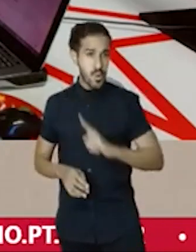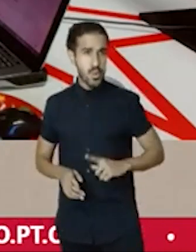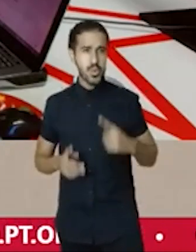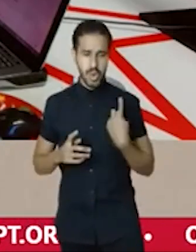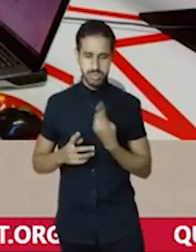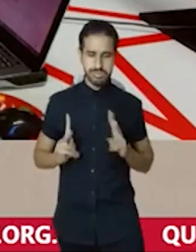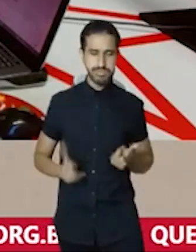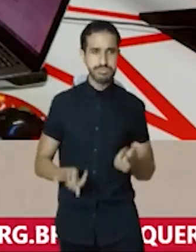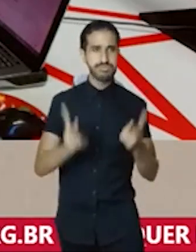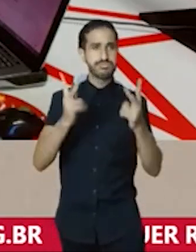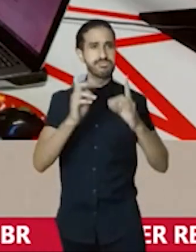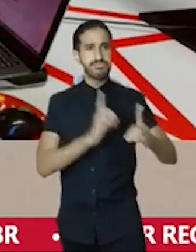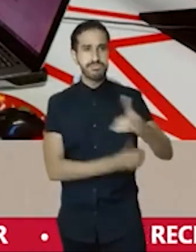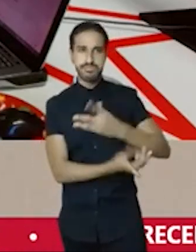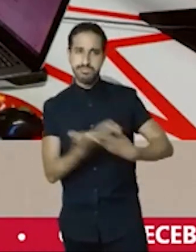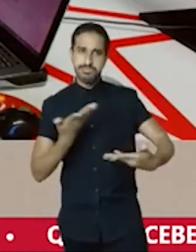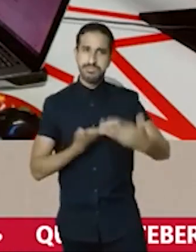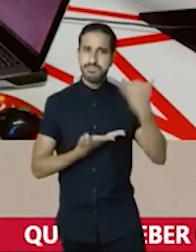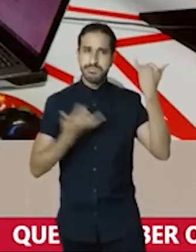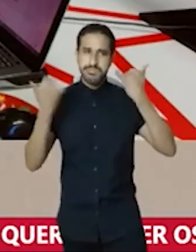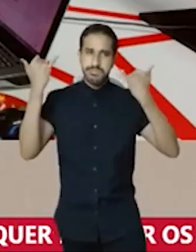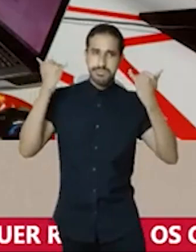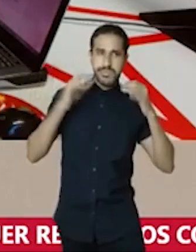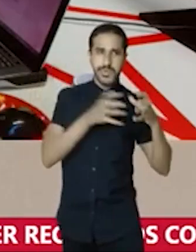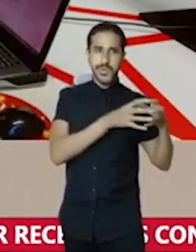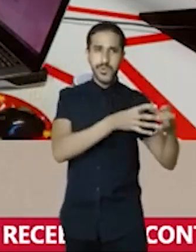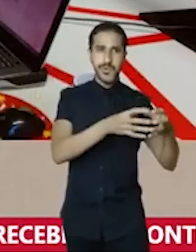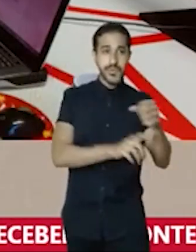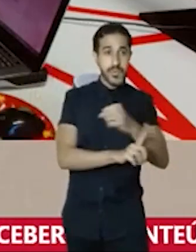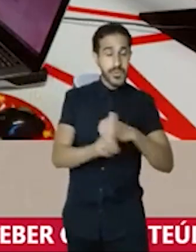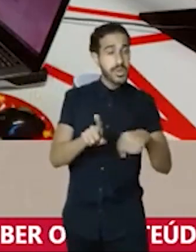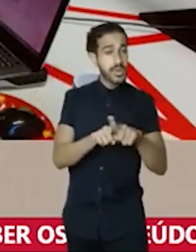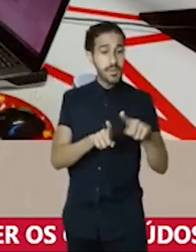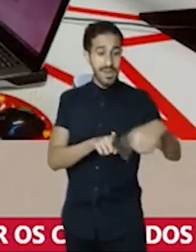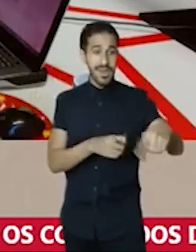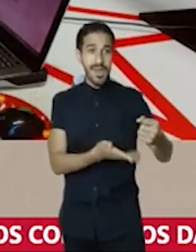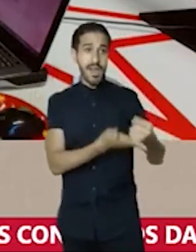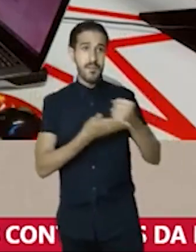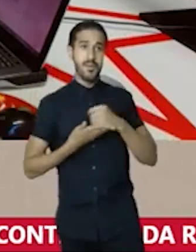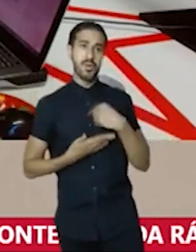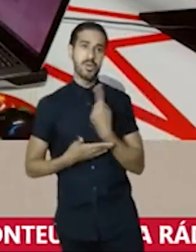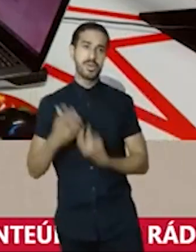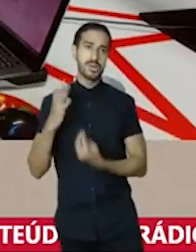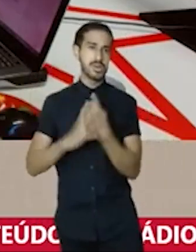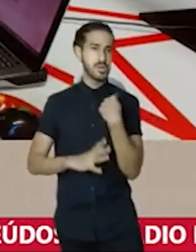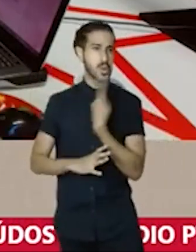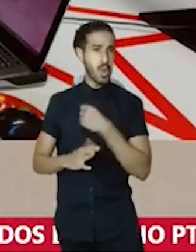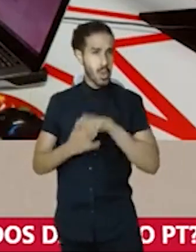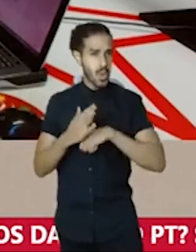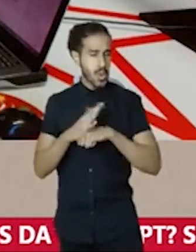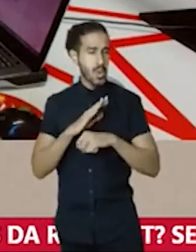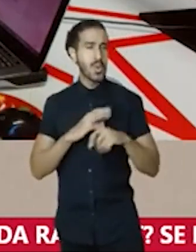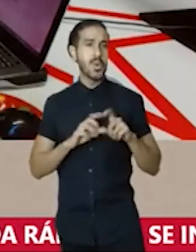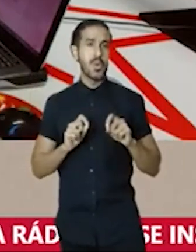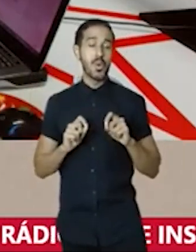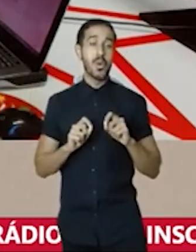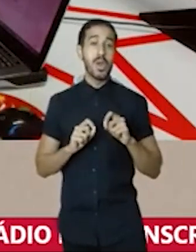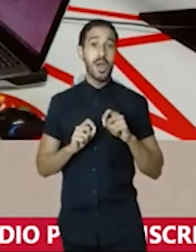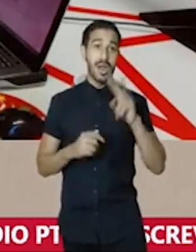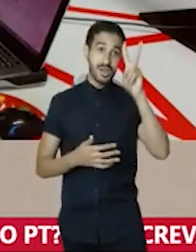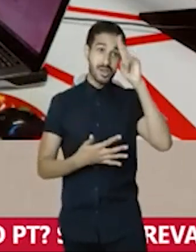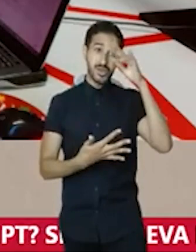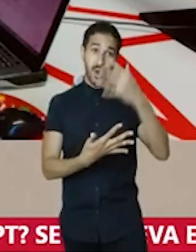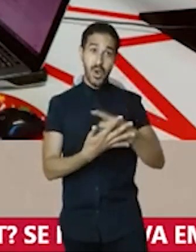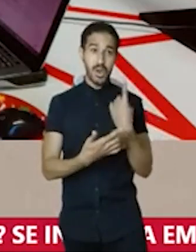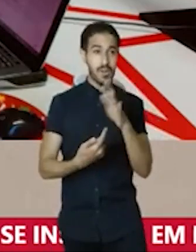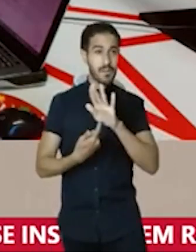nesse diálogo constante, então ouvimos os movimentos sociais, eles ajudam a construir nosso documento, o próprio legado que a gente